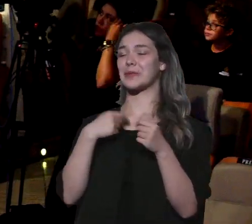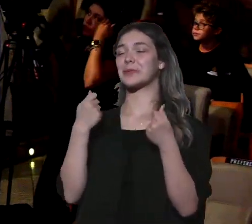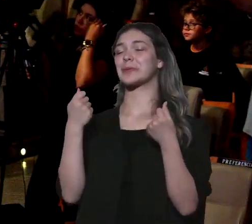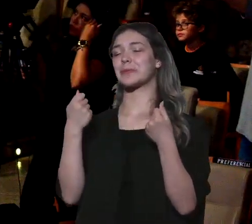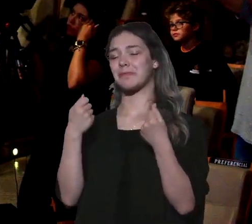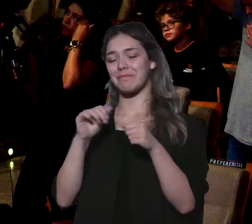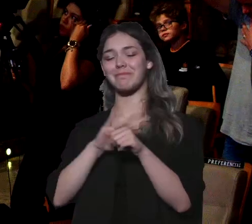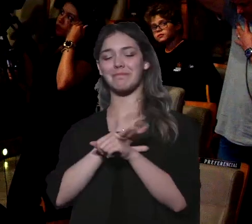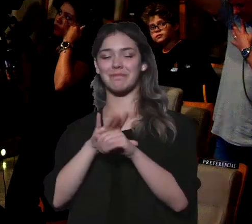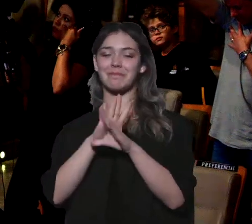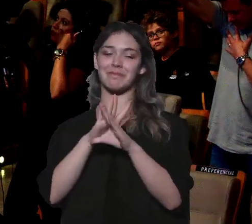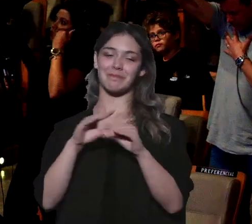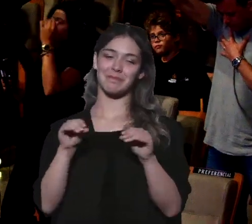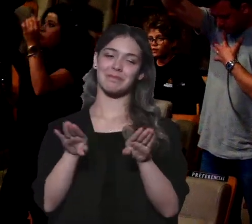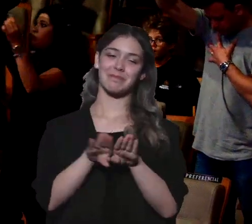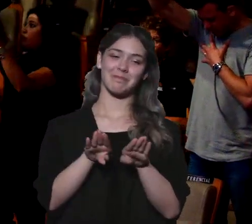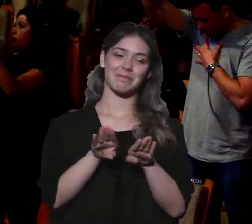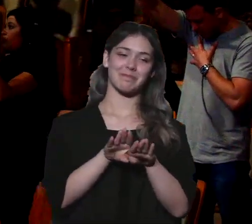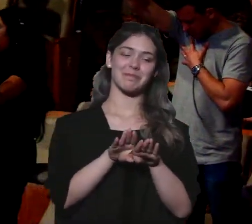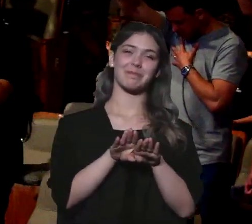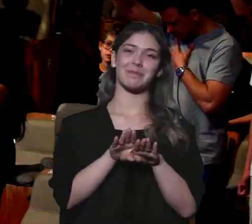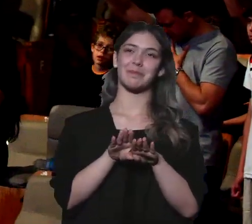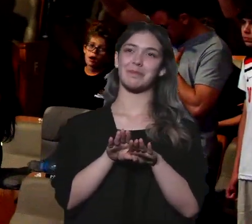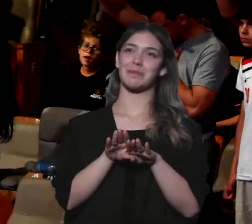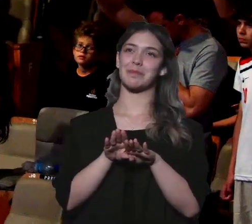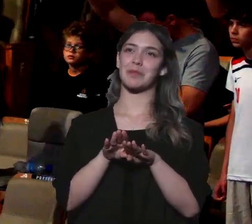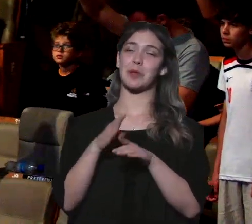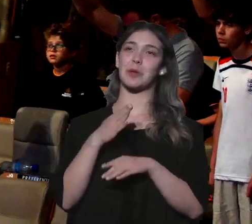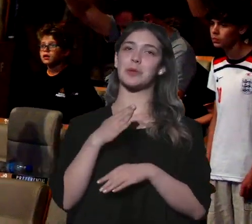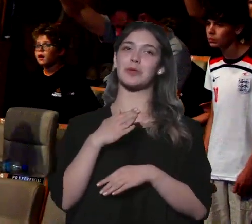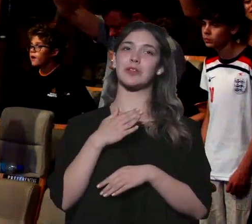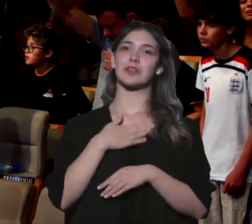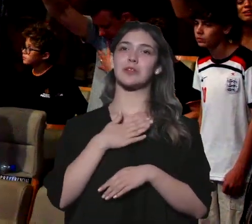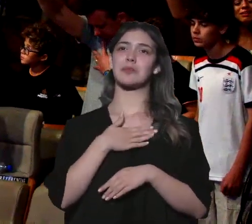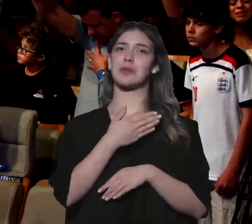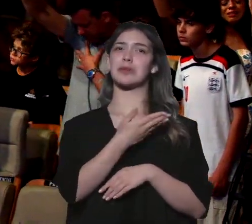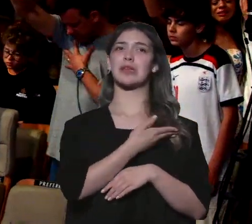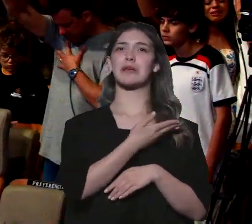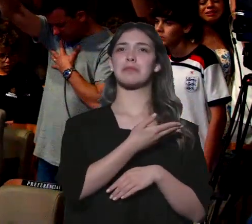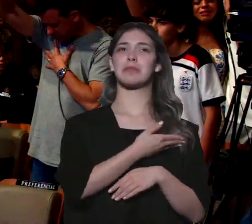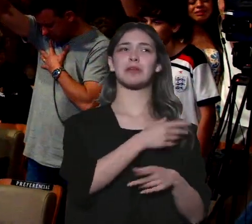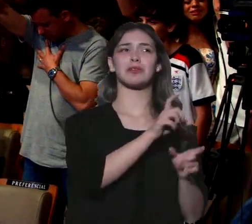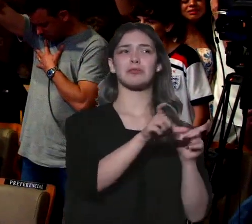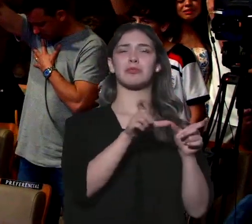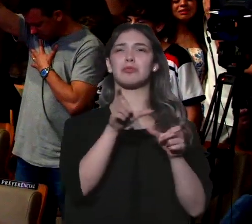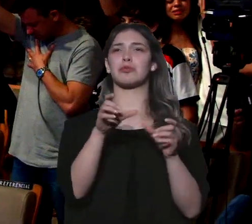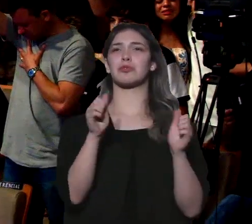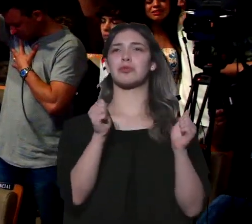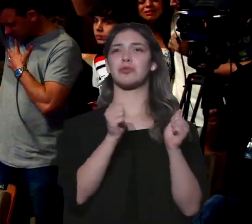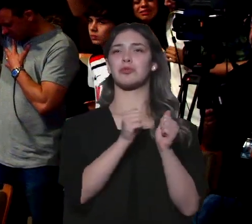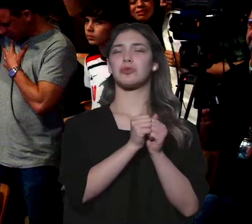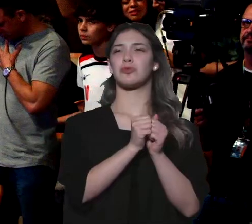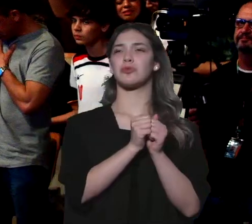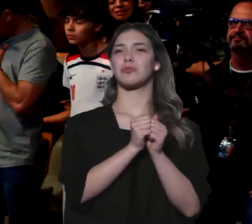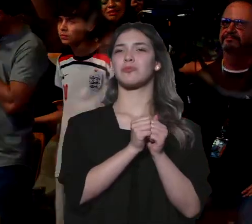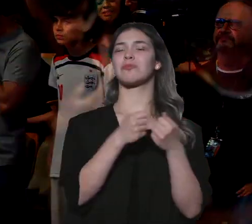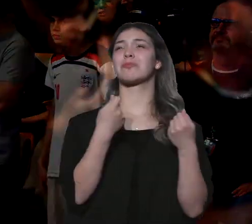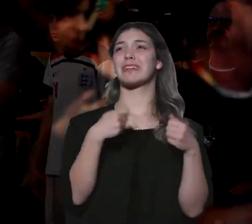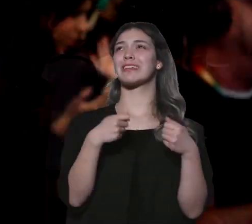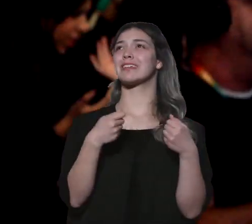preciso de cura. Os meus irmãos precisam de cura, Deus. Eu não sei, mas o Senhor